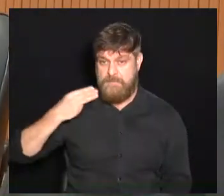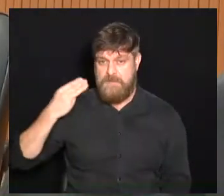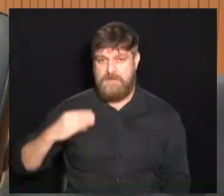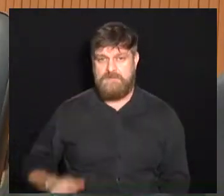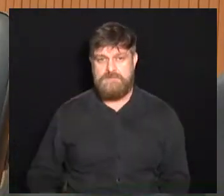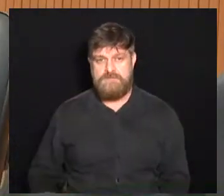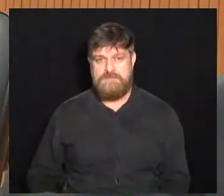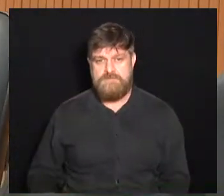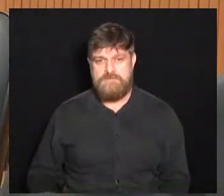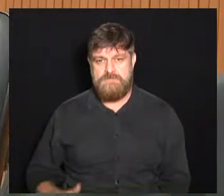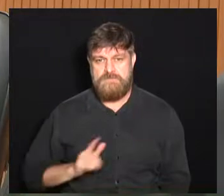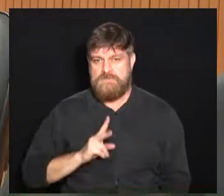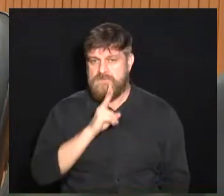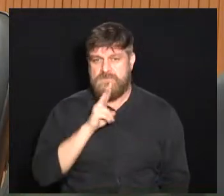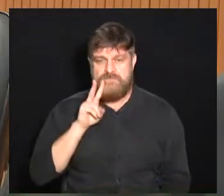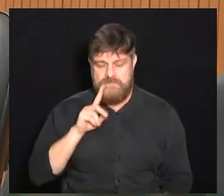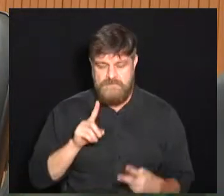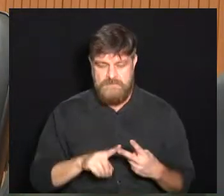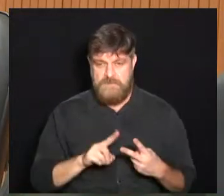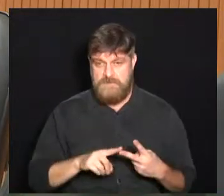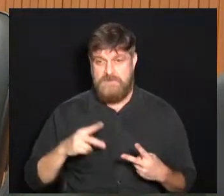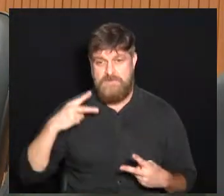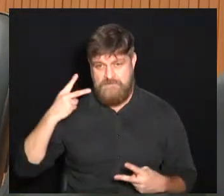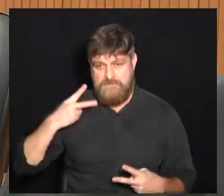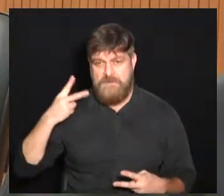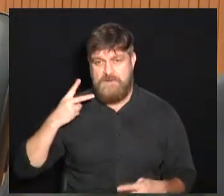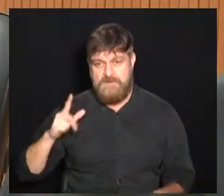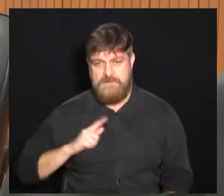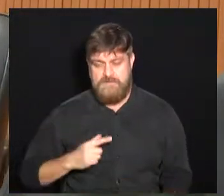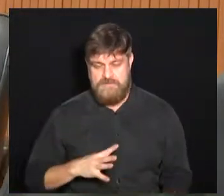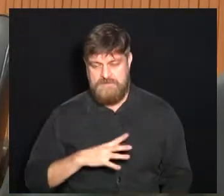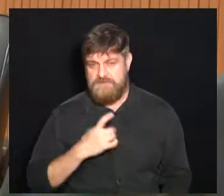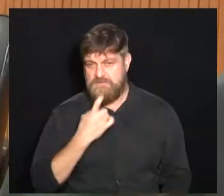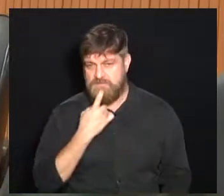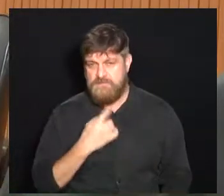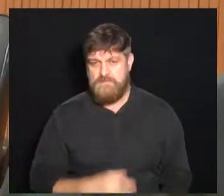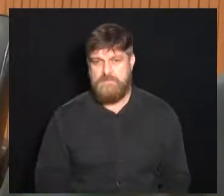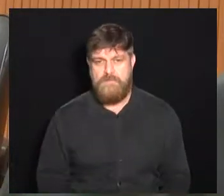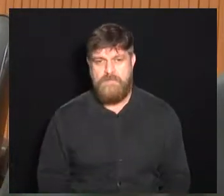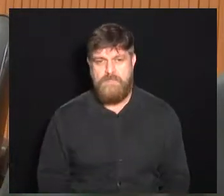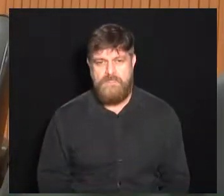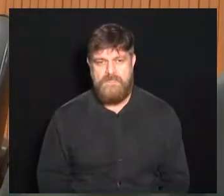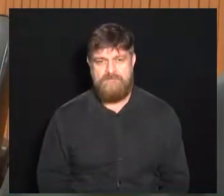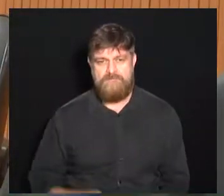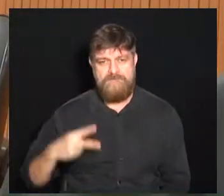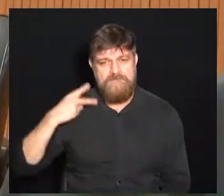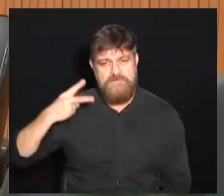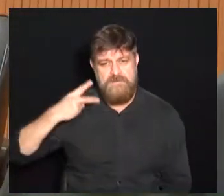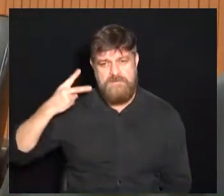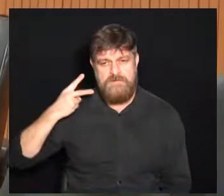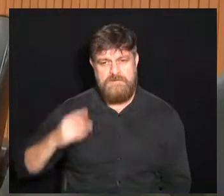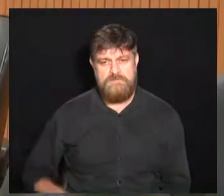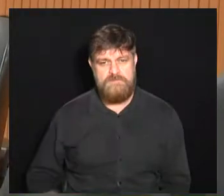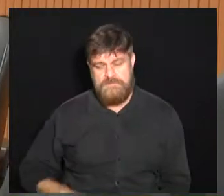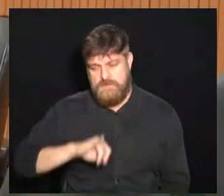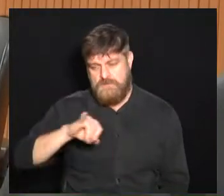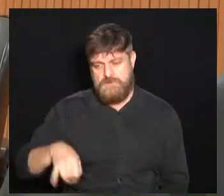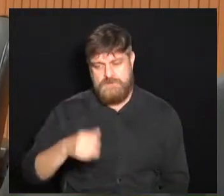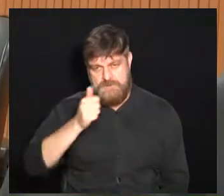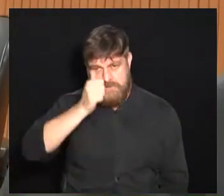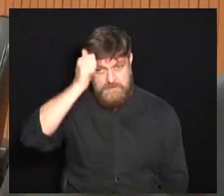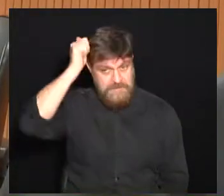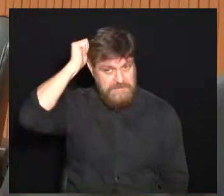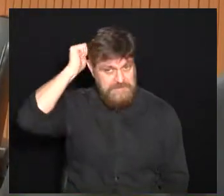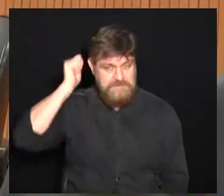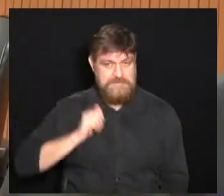Bernardelli, claro. Vinícius Gratti, que é vereador aqui também em Campinas, o vereador Juscelino da Barbarense